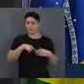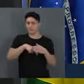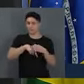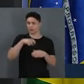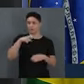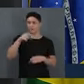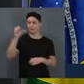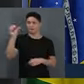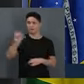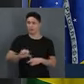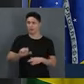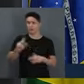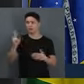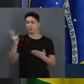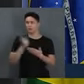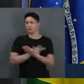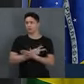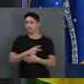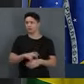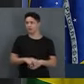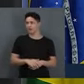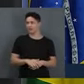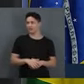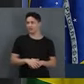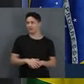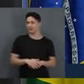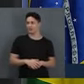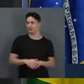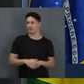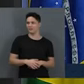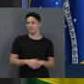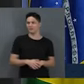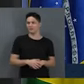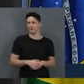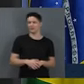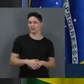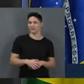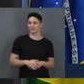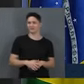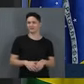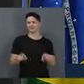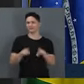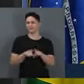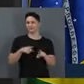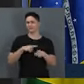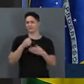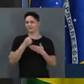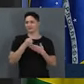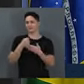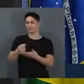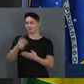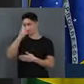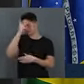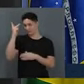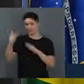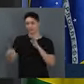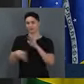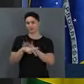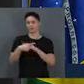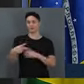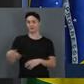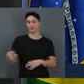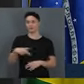Petrobras já houve o Confisco de dividendos de acionistas para socorrer o caixa do governo